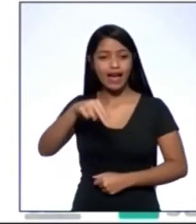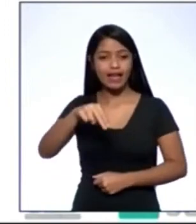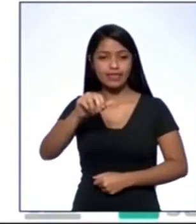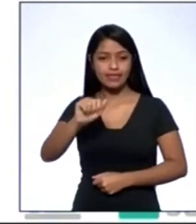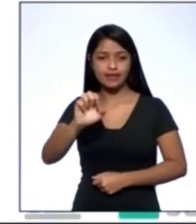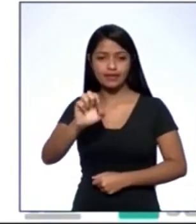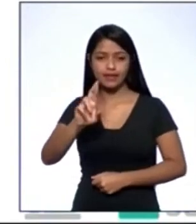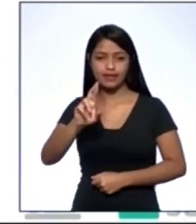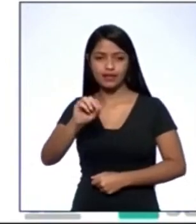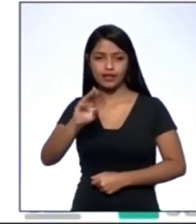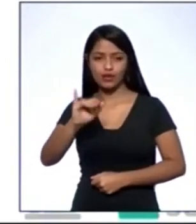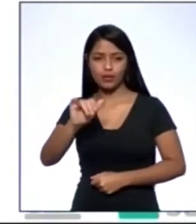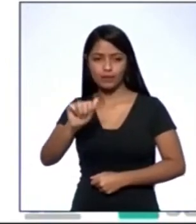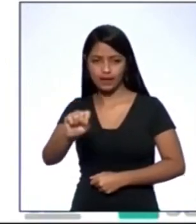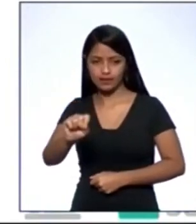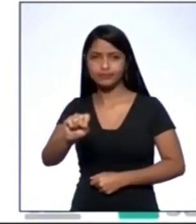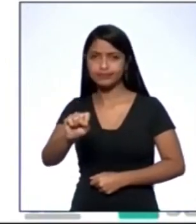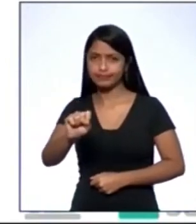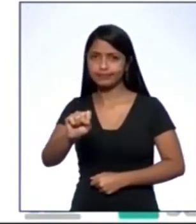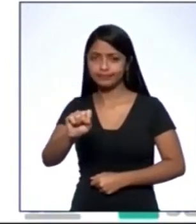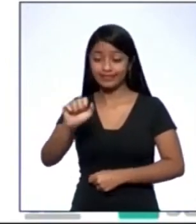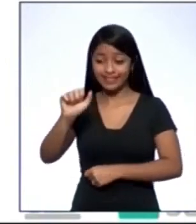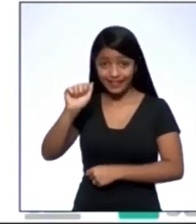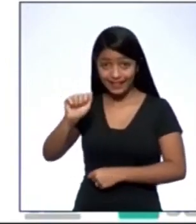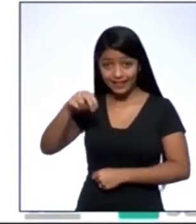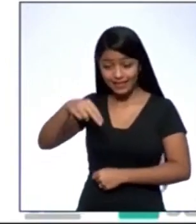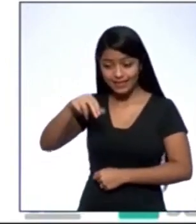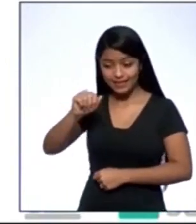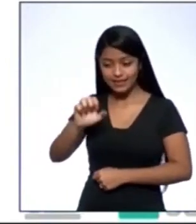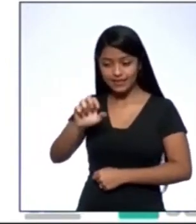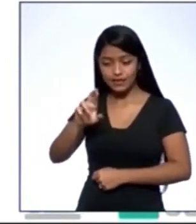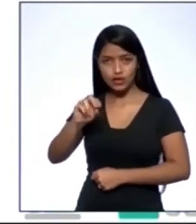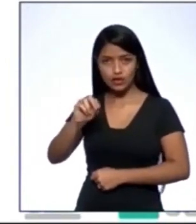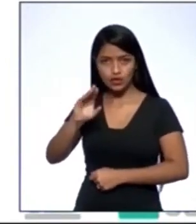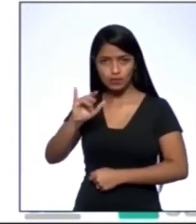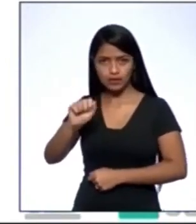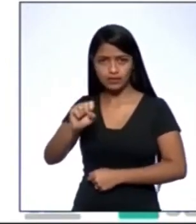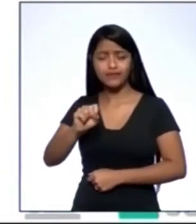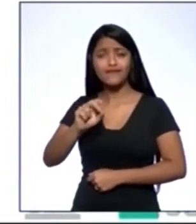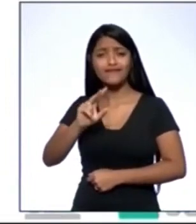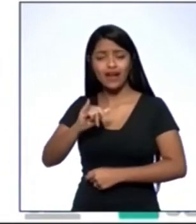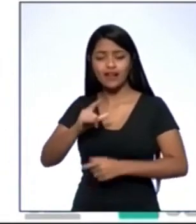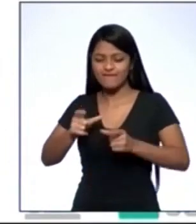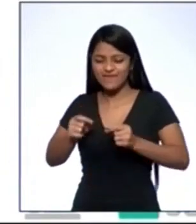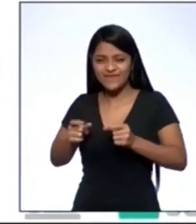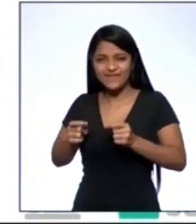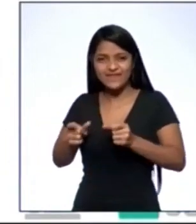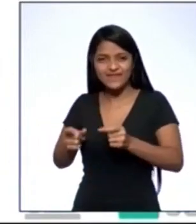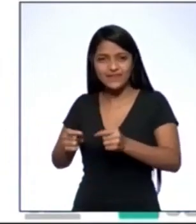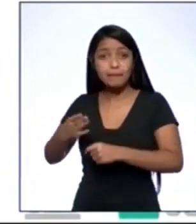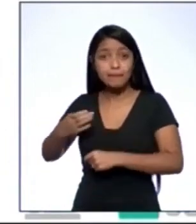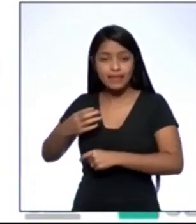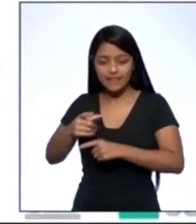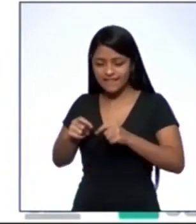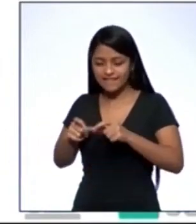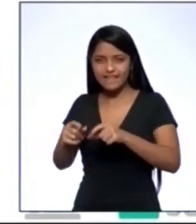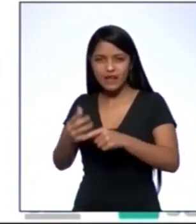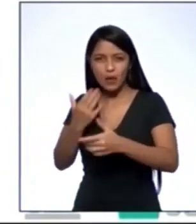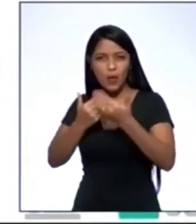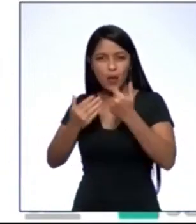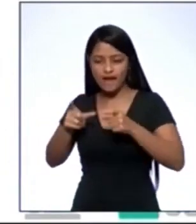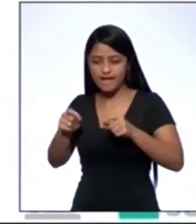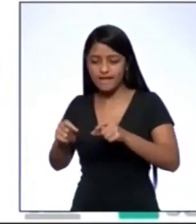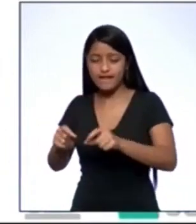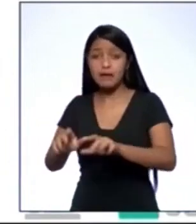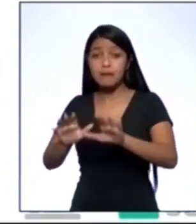Anaeróbias. Como o próprio nome está dizendo, elas vão continuar a decomposição sem precisar do